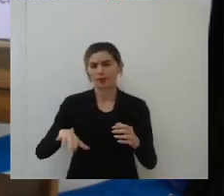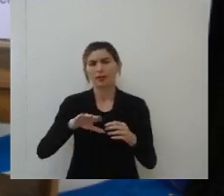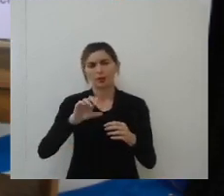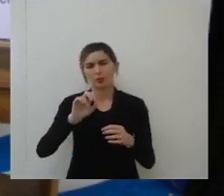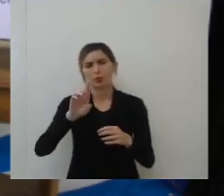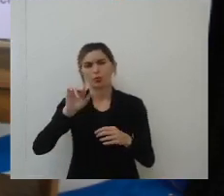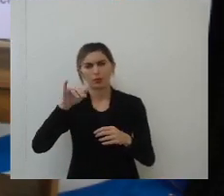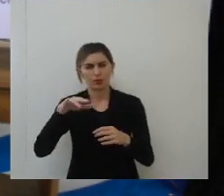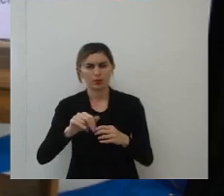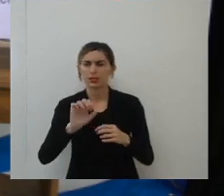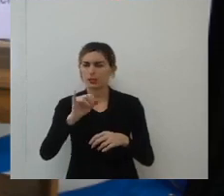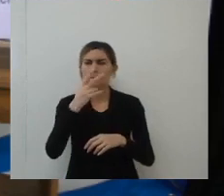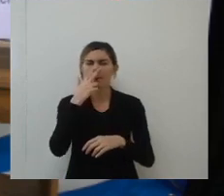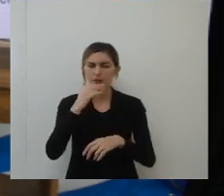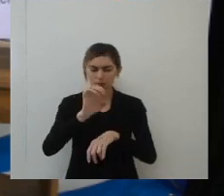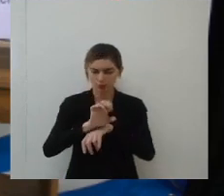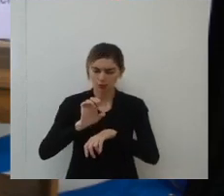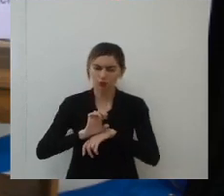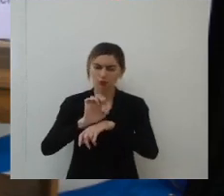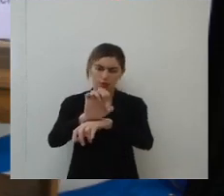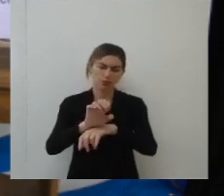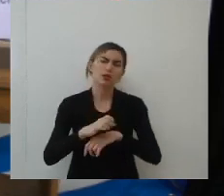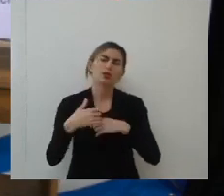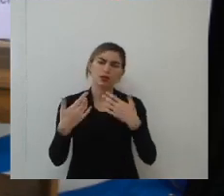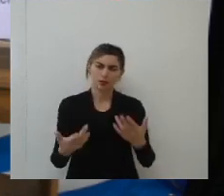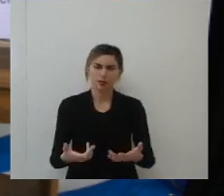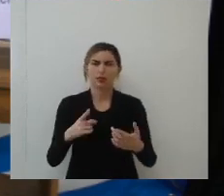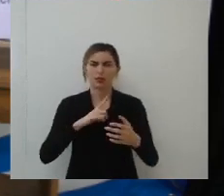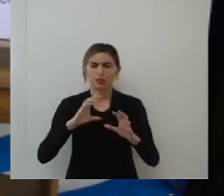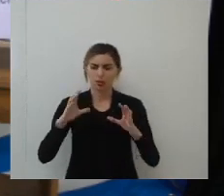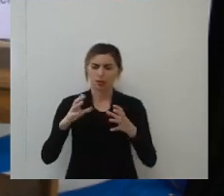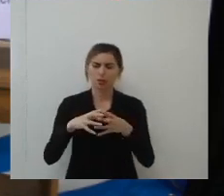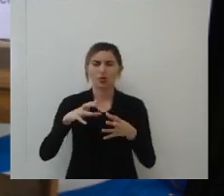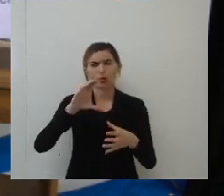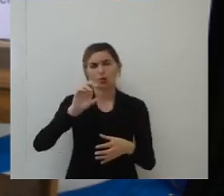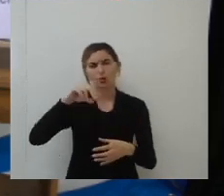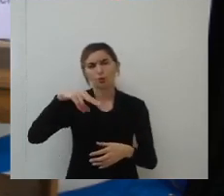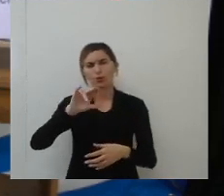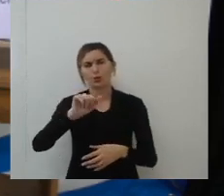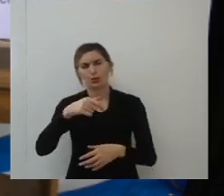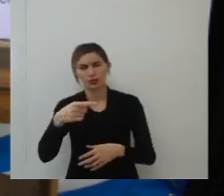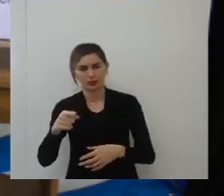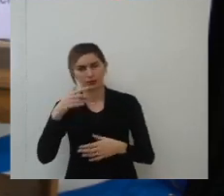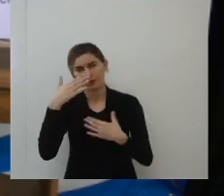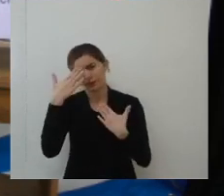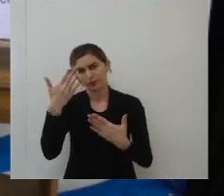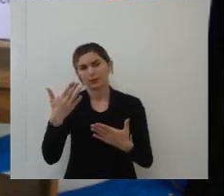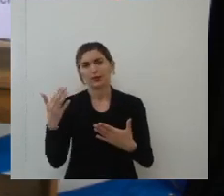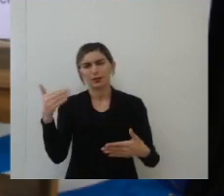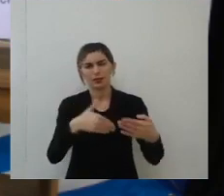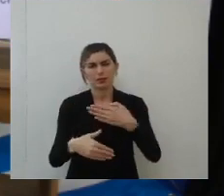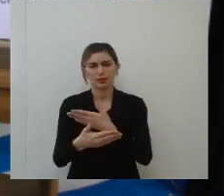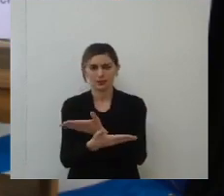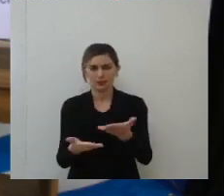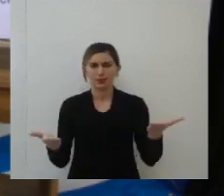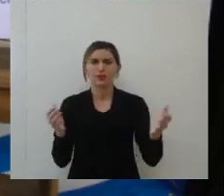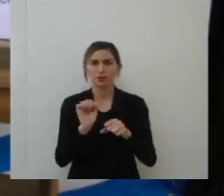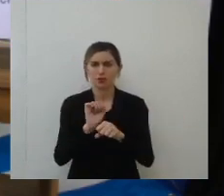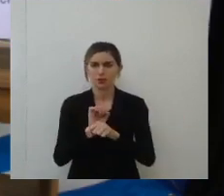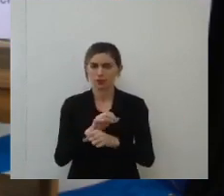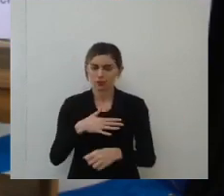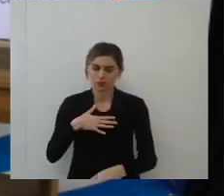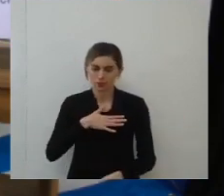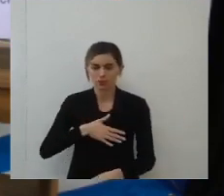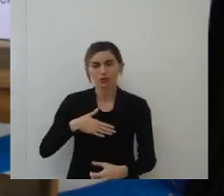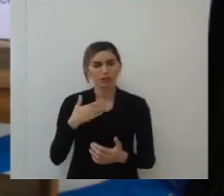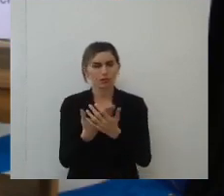né, se fosse o mesmo estado, a gente podia dizer que ali tinha uma grande conurbação. Tá? Eu agradeço a presença de todos vocês, espero que tenham